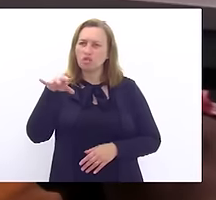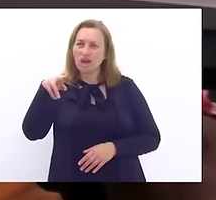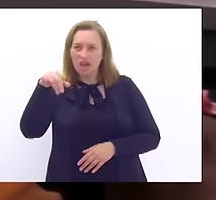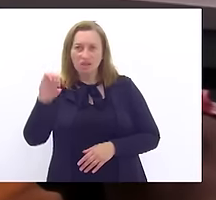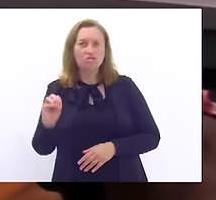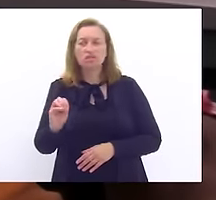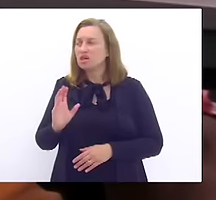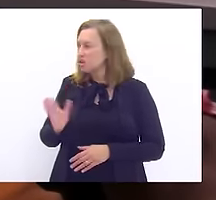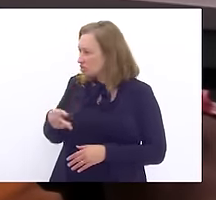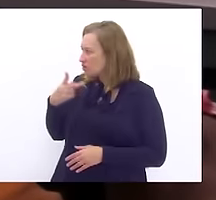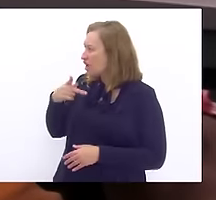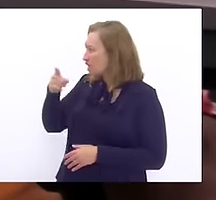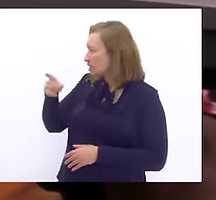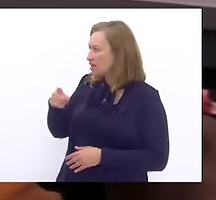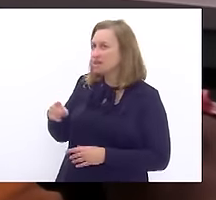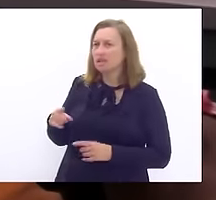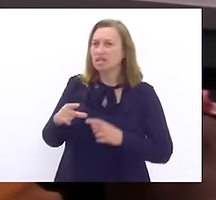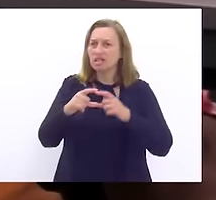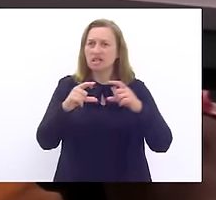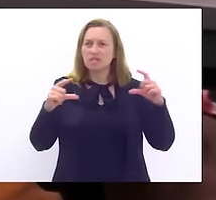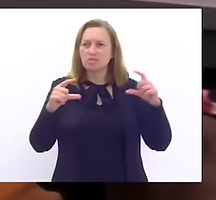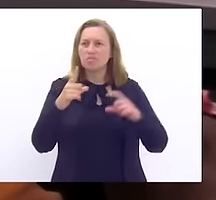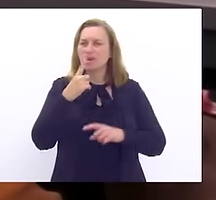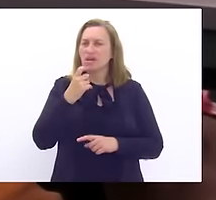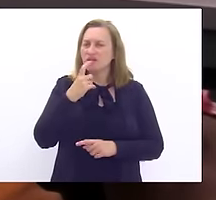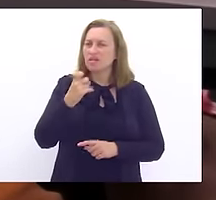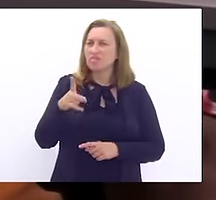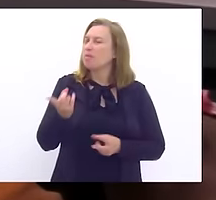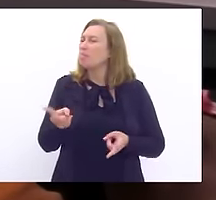um reboque de placa vermelha transporte